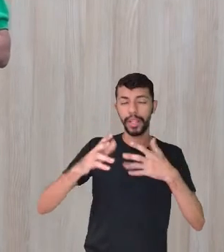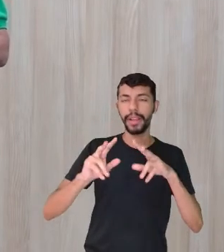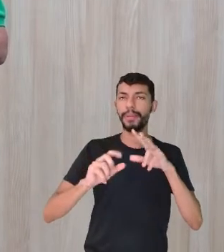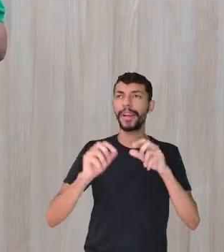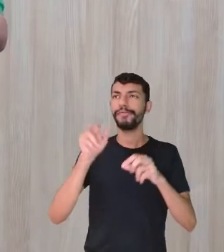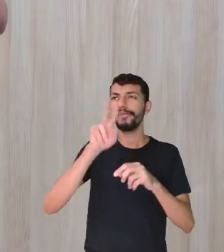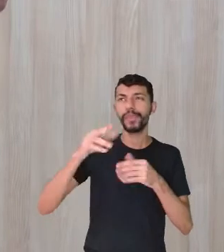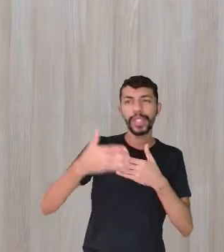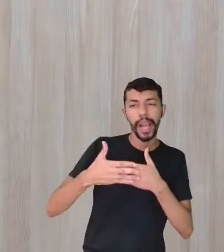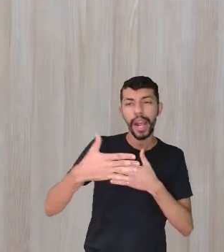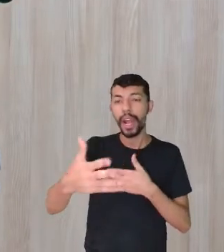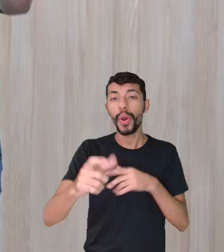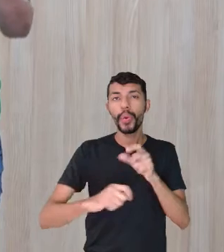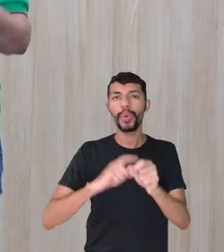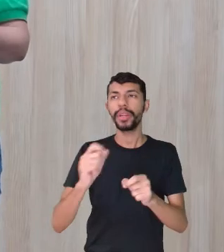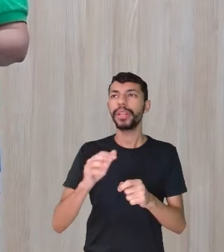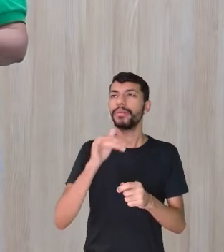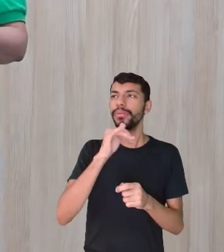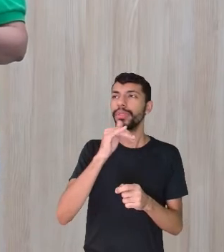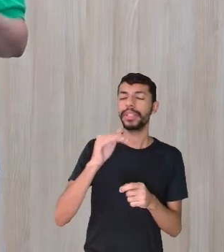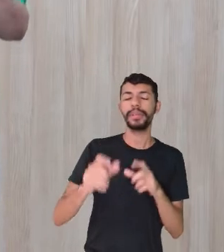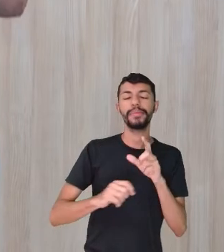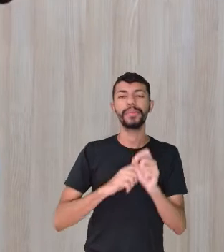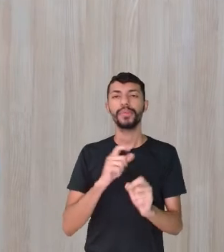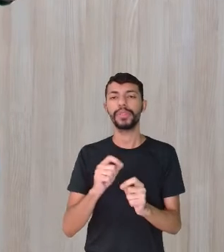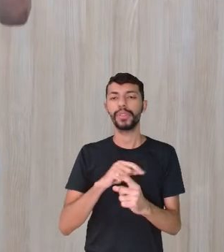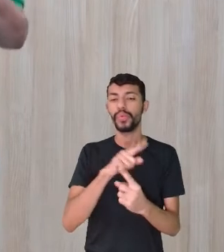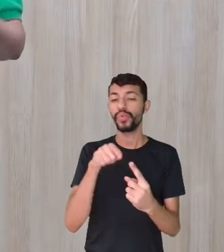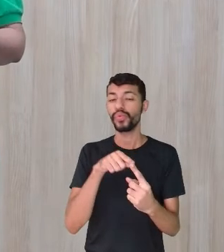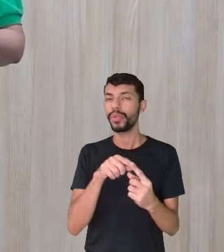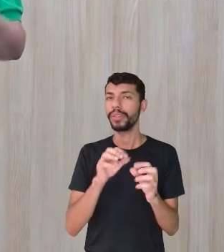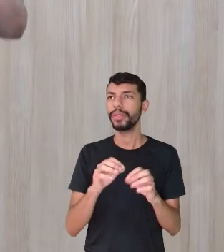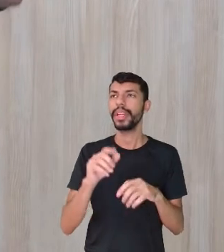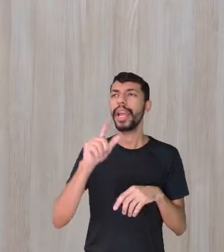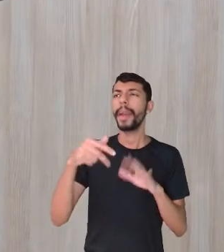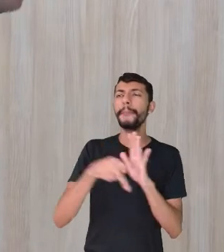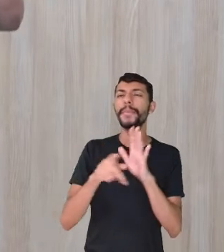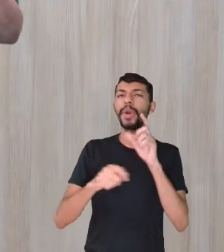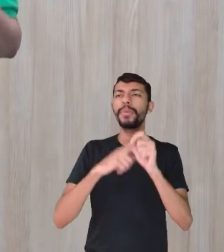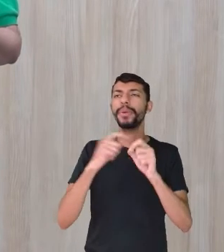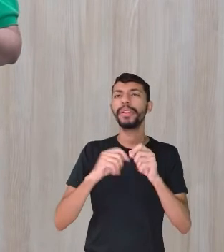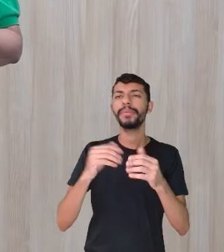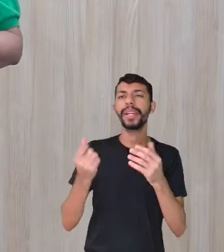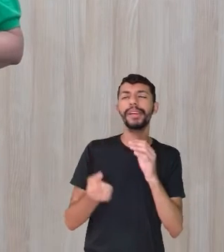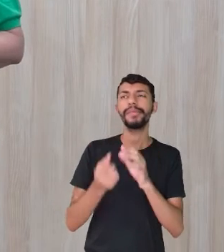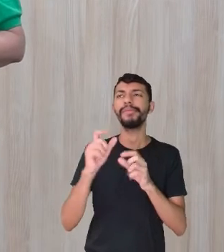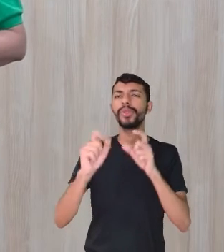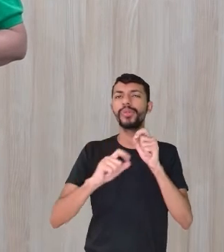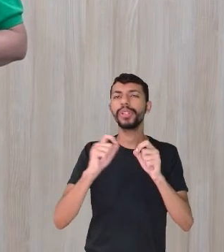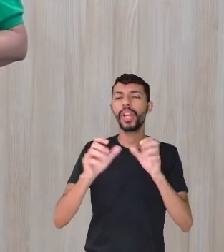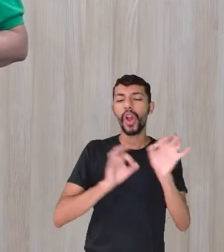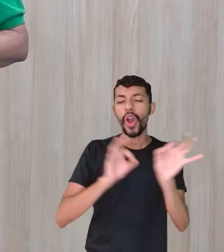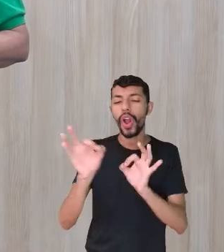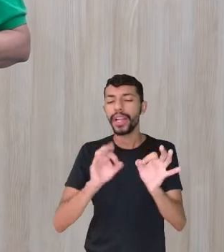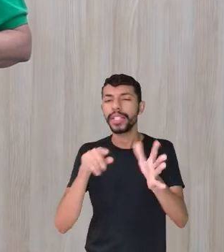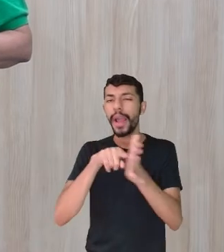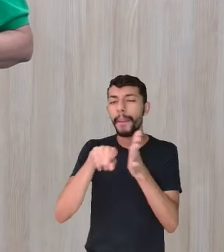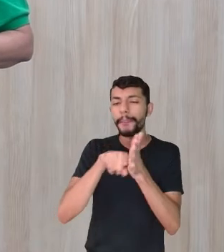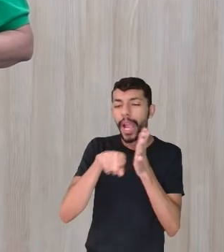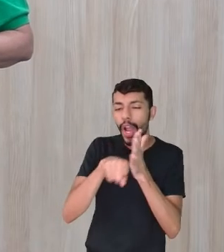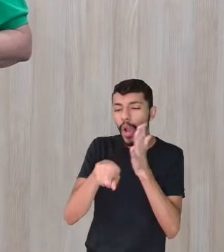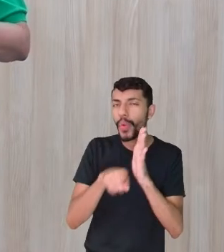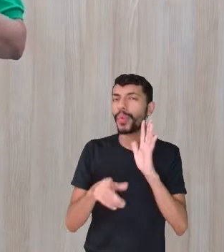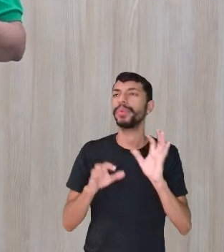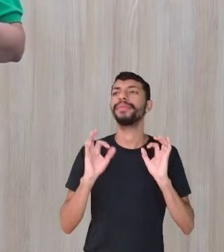tema é que é orientado, não é? Ali, ele serve para orientar, é elaborado ali as questões que vão ser